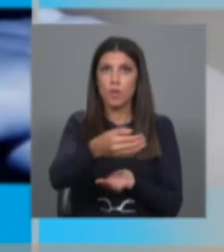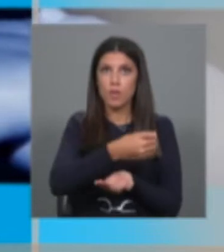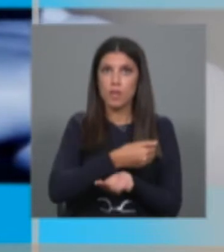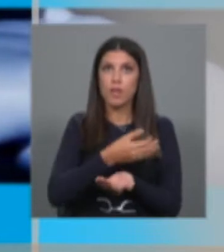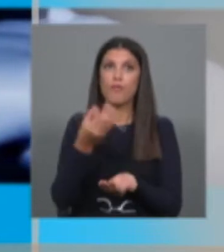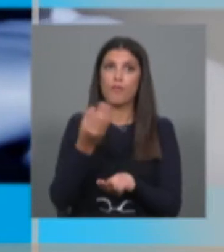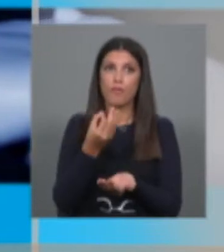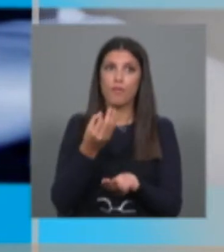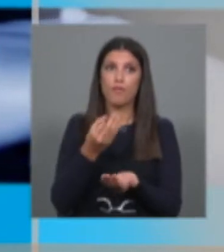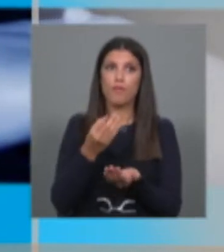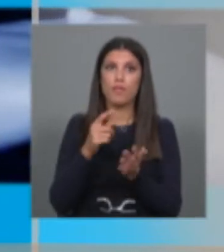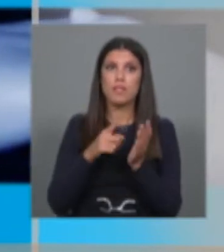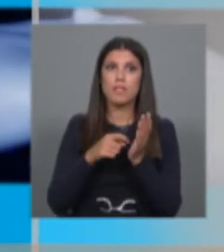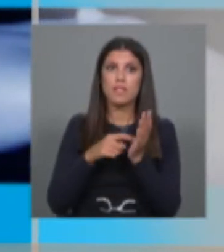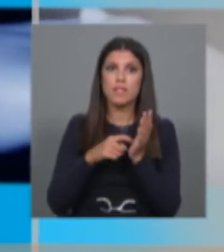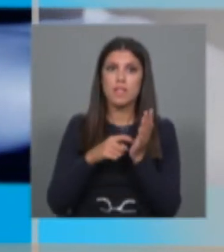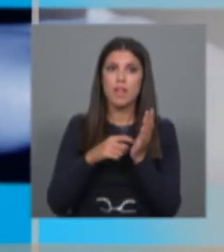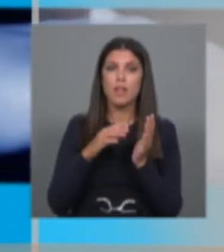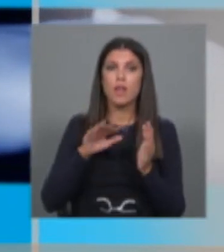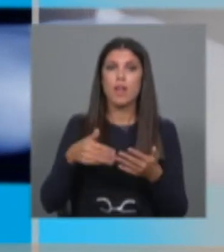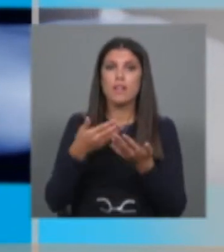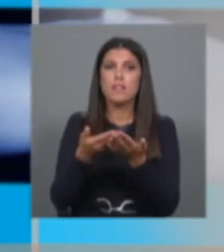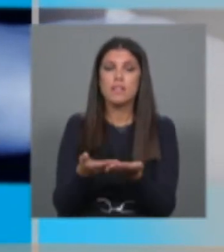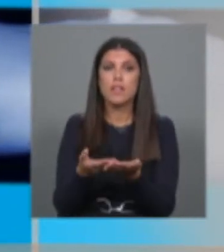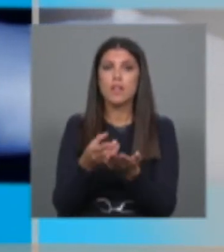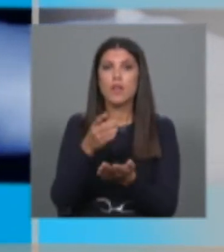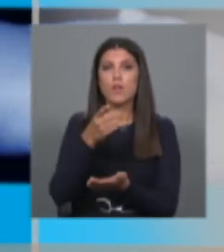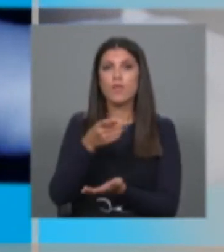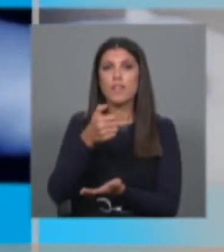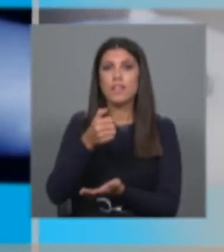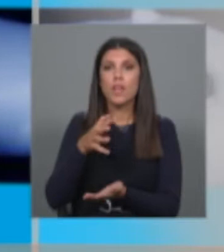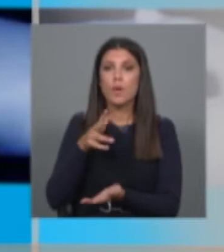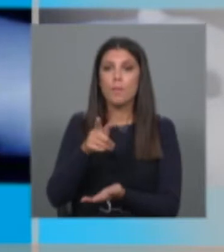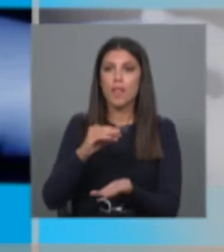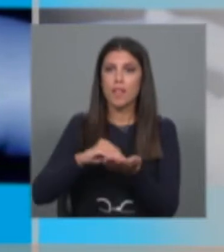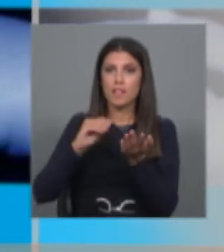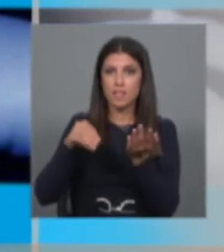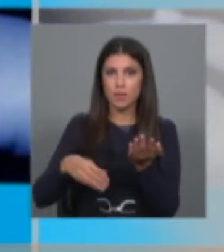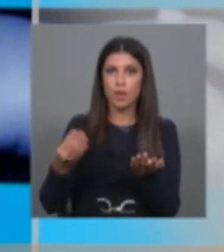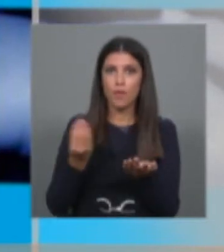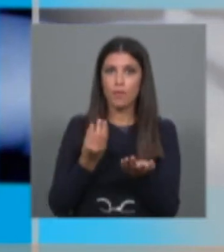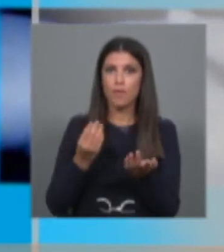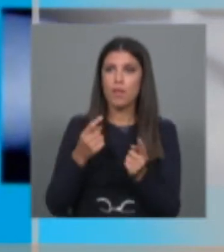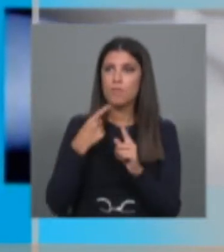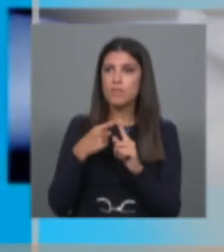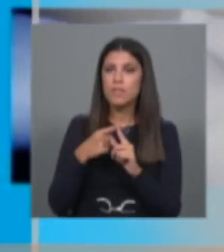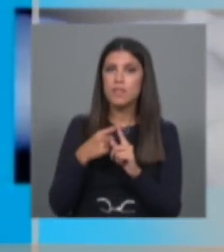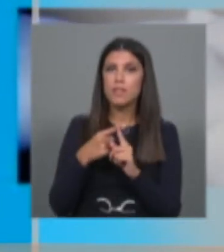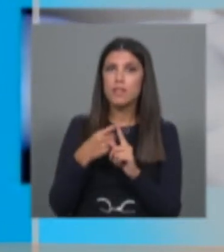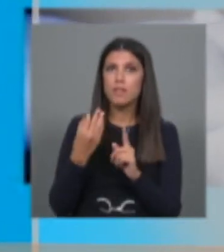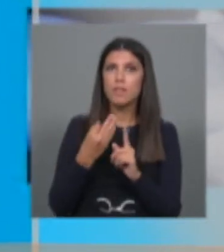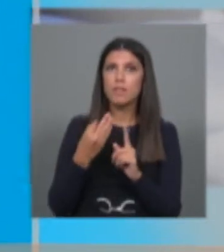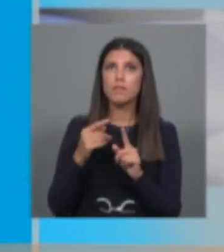recolhidas mais do que necessário, foram entregues 95 mil assinaturas, o que é sempre também bom acontecer para o caso de